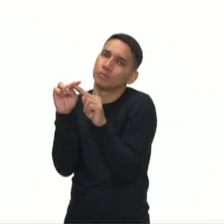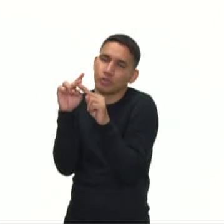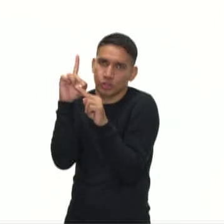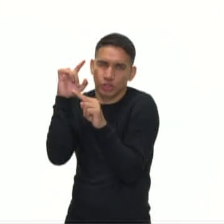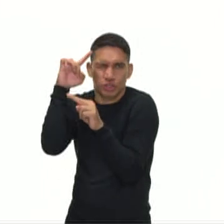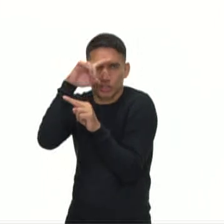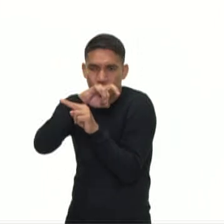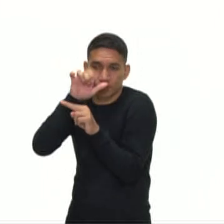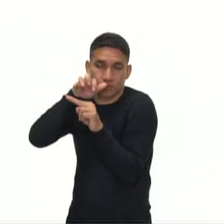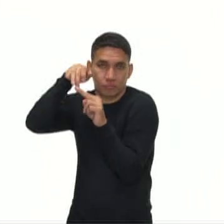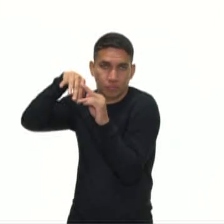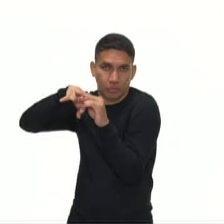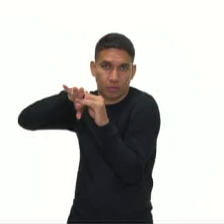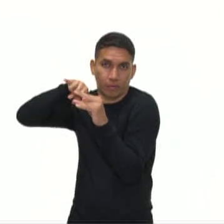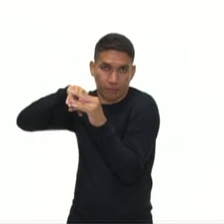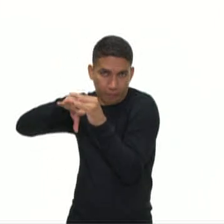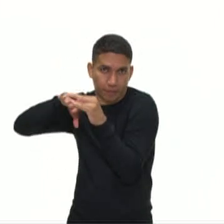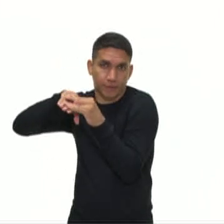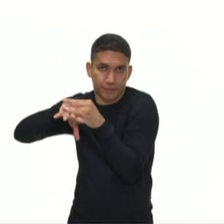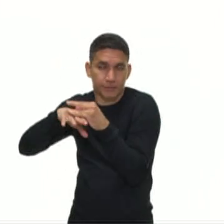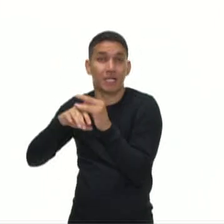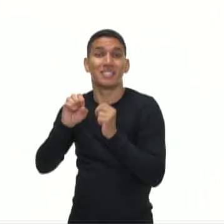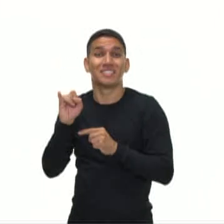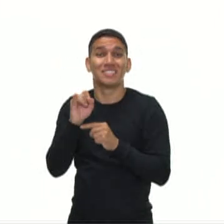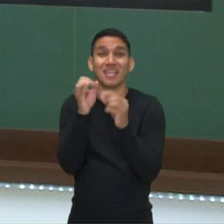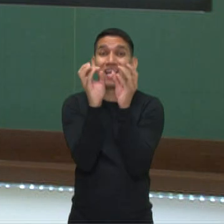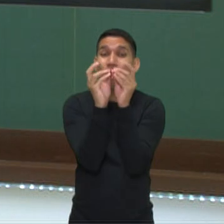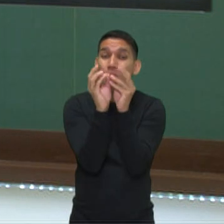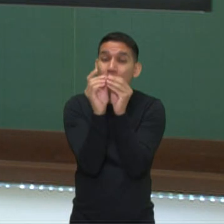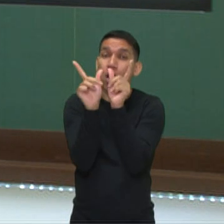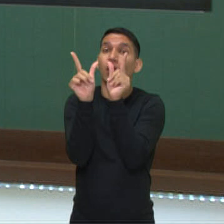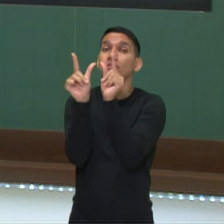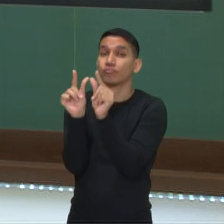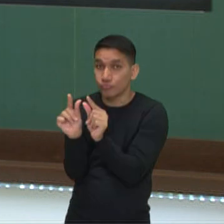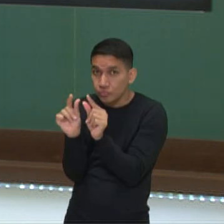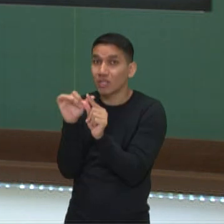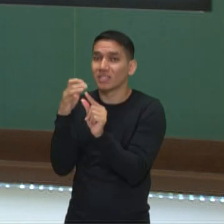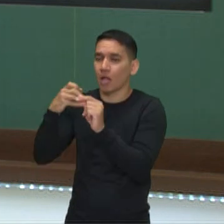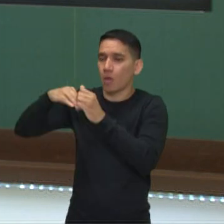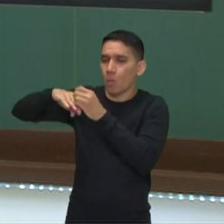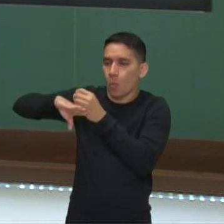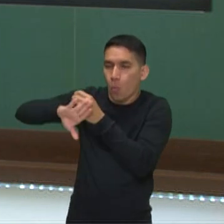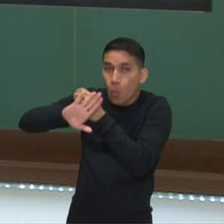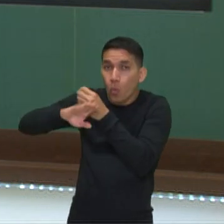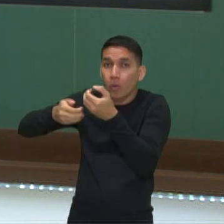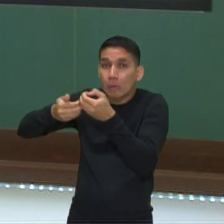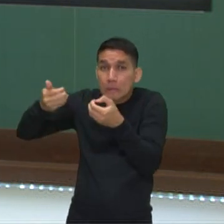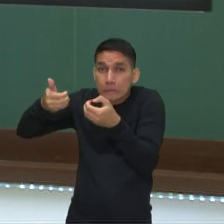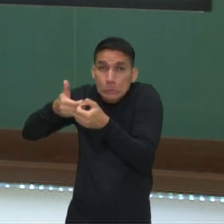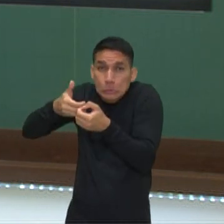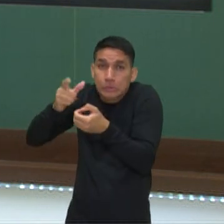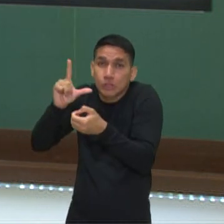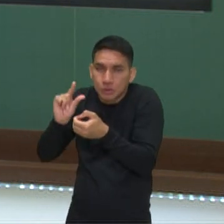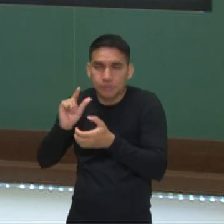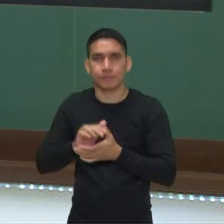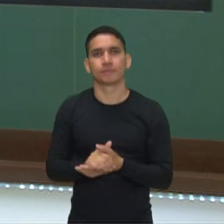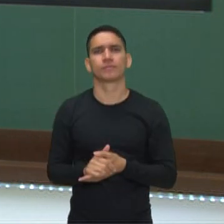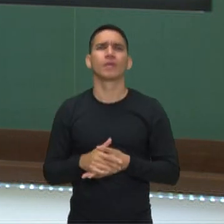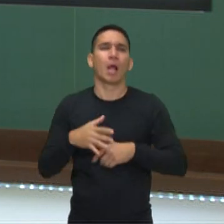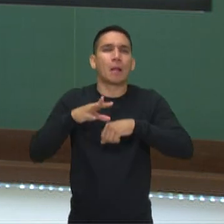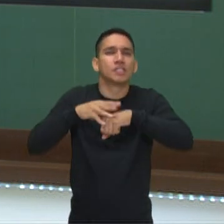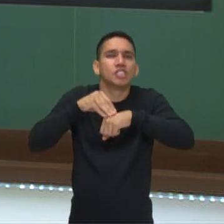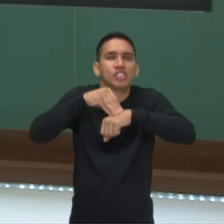Ou seja, conforme eu diminuo o tamanho do grão, a porosidade diminui. A textura é uma